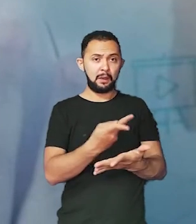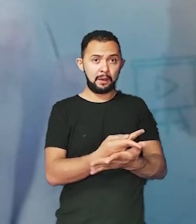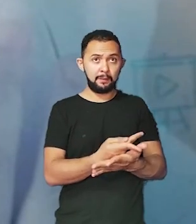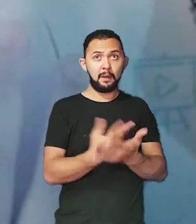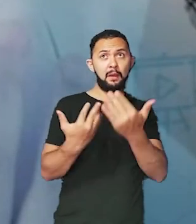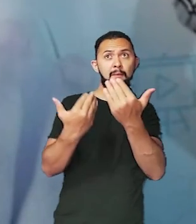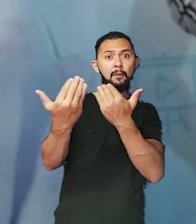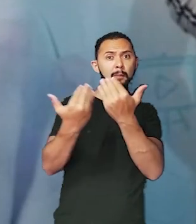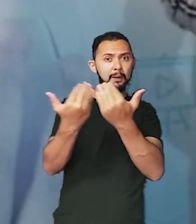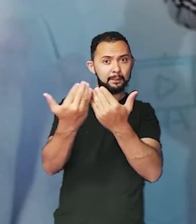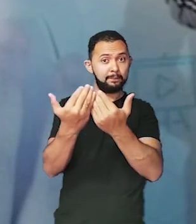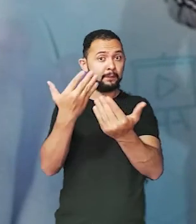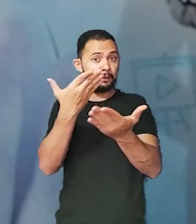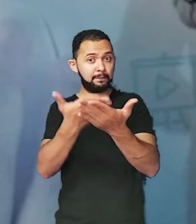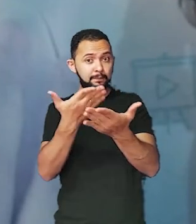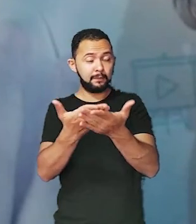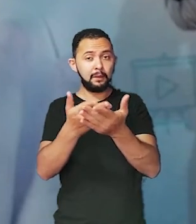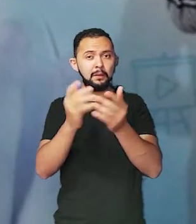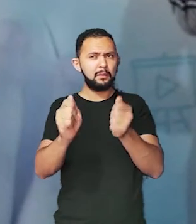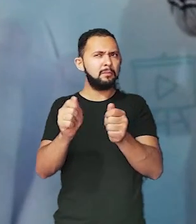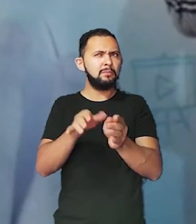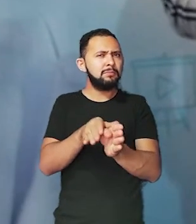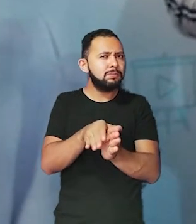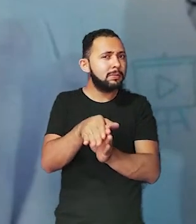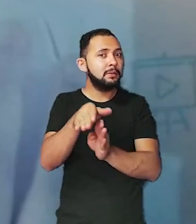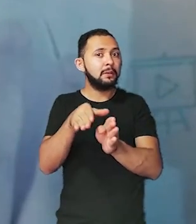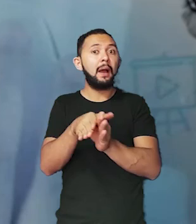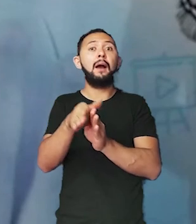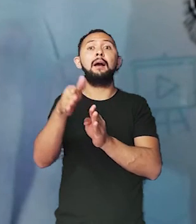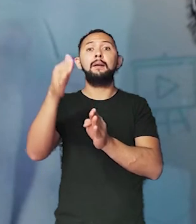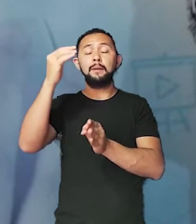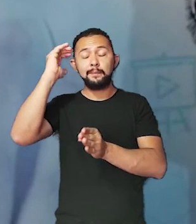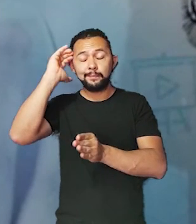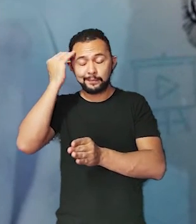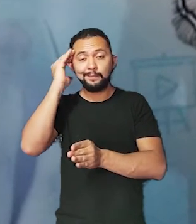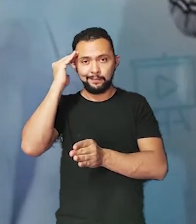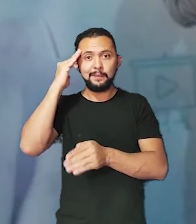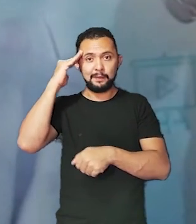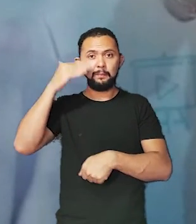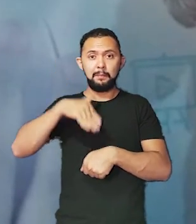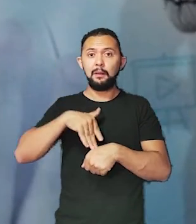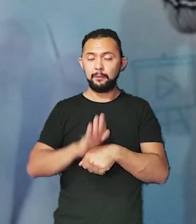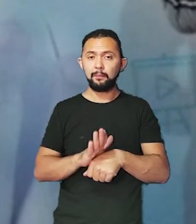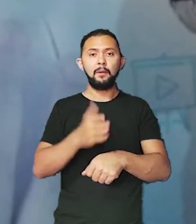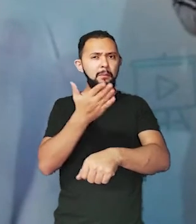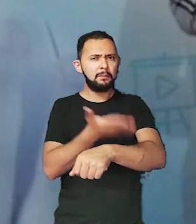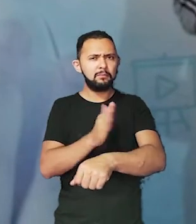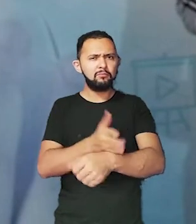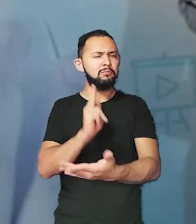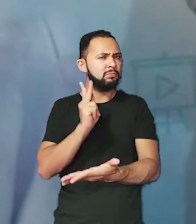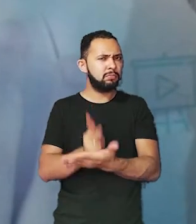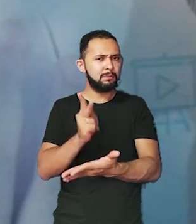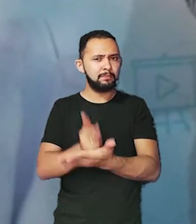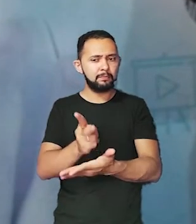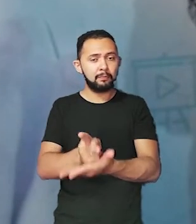vão observar a aula, para que vocês peguem um encaminhamento melhor, né, para acertarem as questões. Então, treinem sempre, peguem sempre o